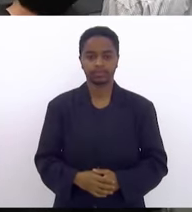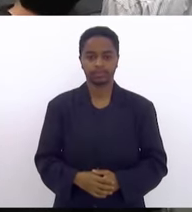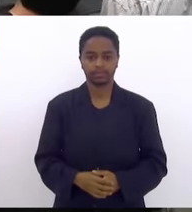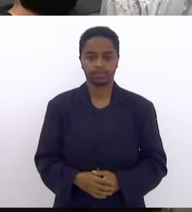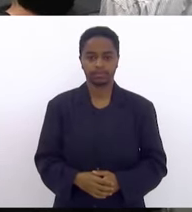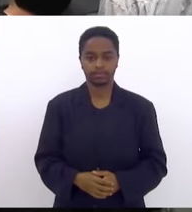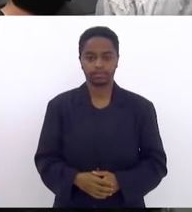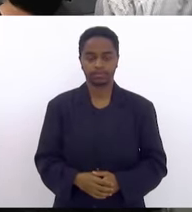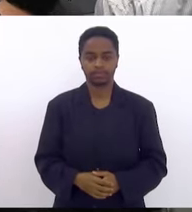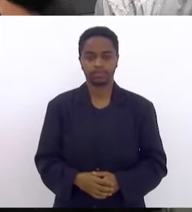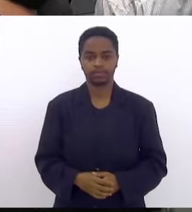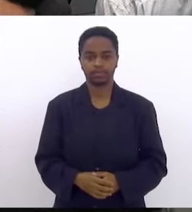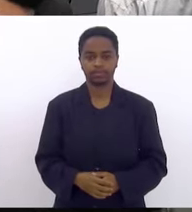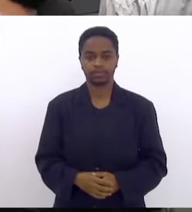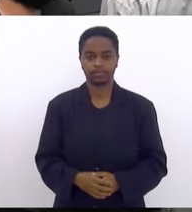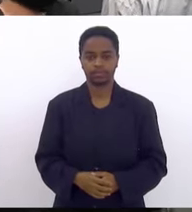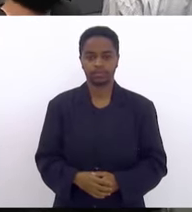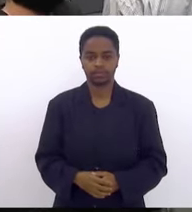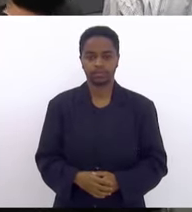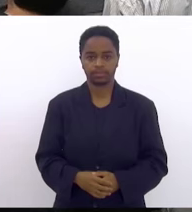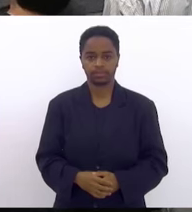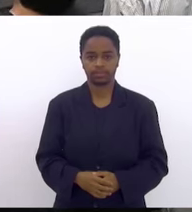Mangaratiba.